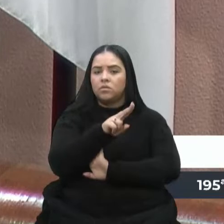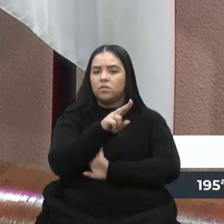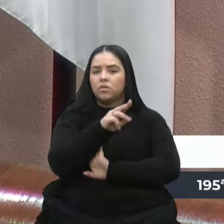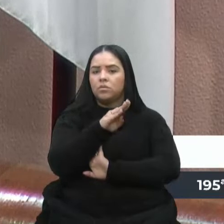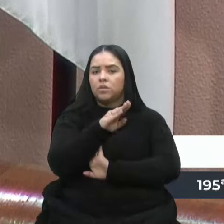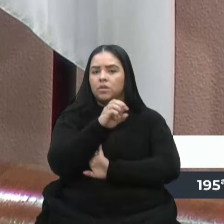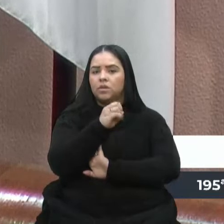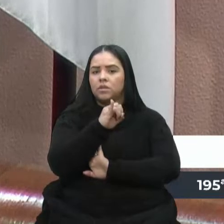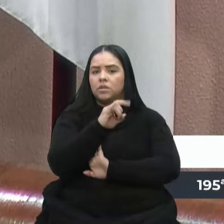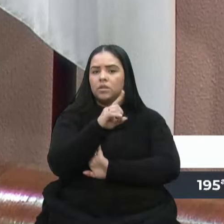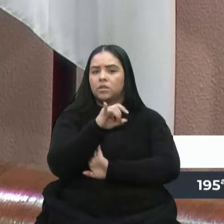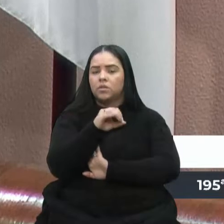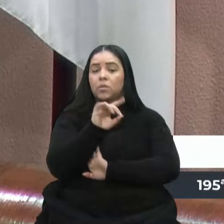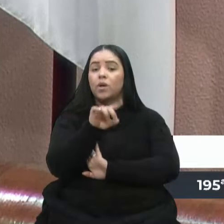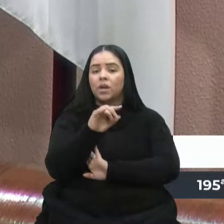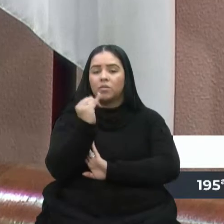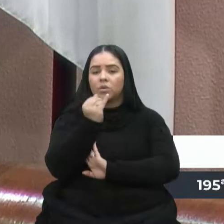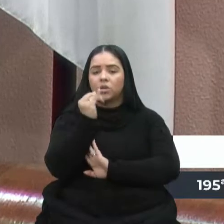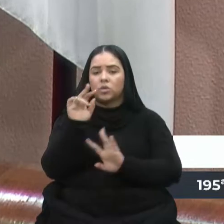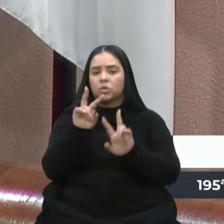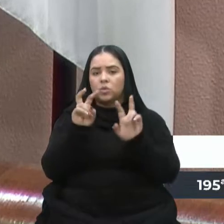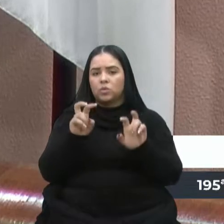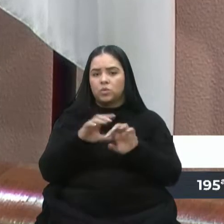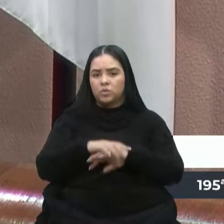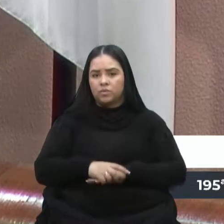Então é muito importante o tema.